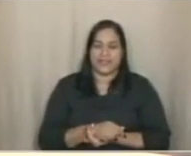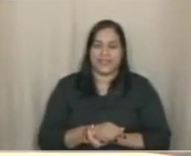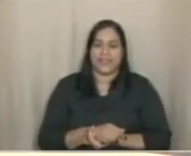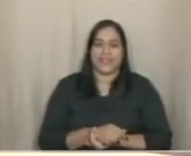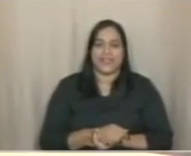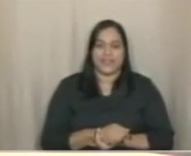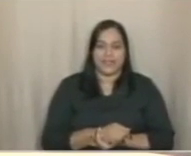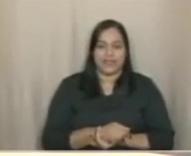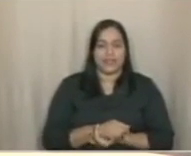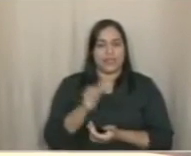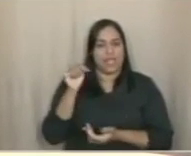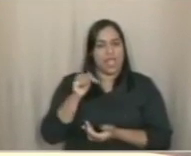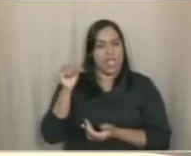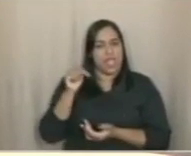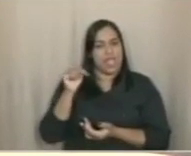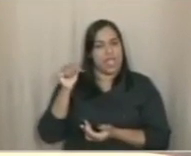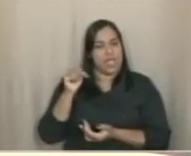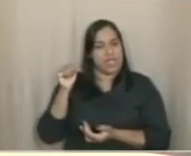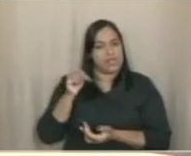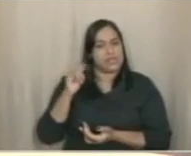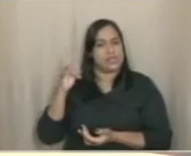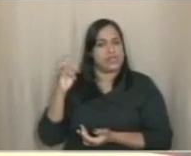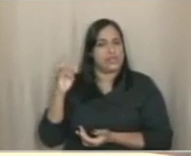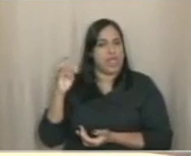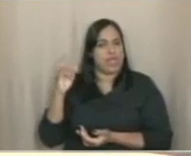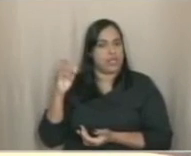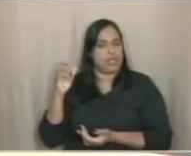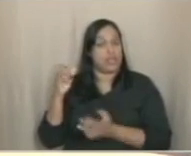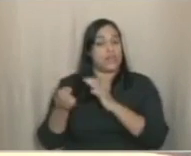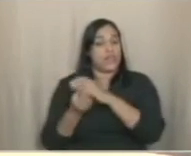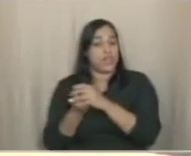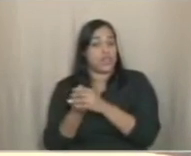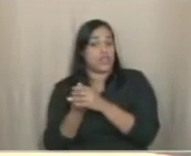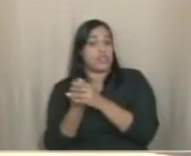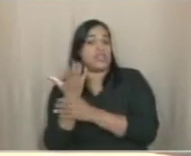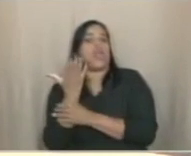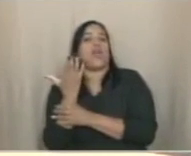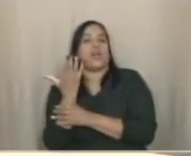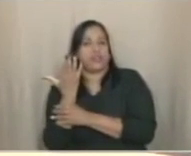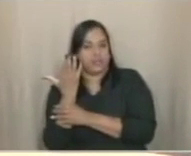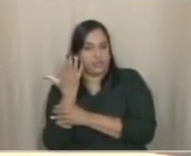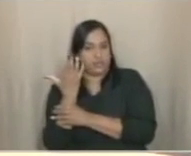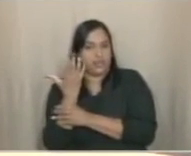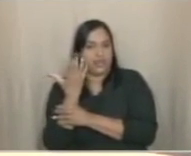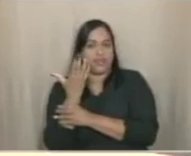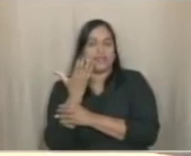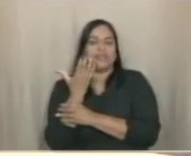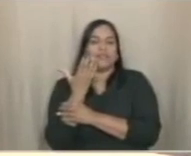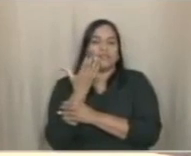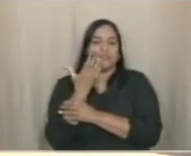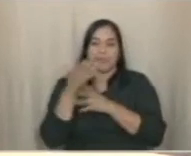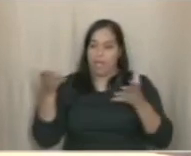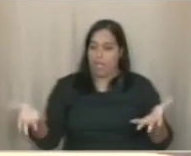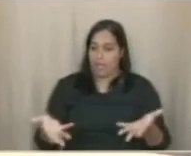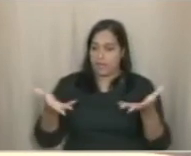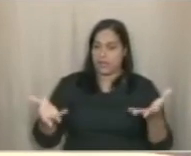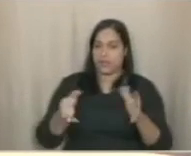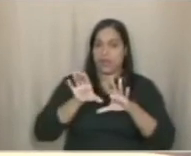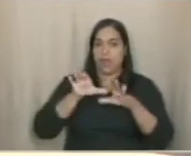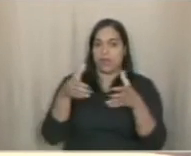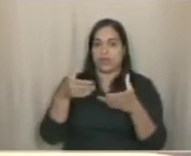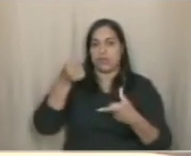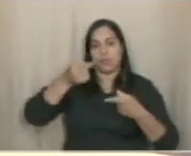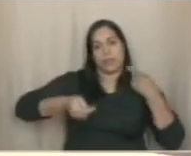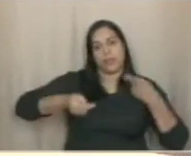Essa página, senhora presidente, foi criada justamente para exaltar um grupo político da